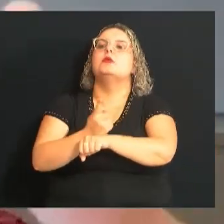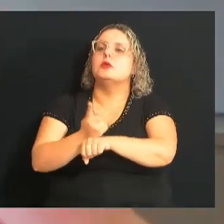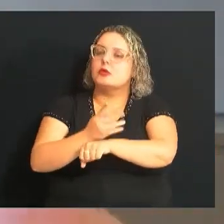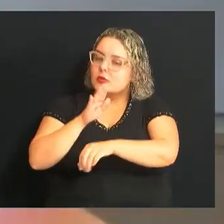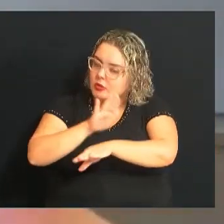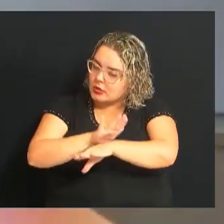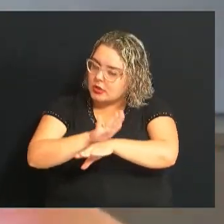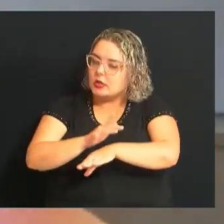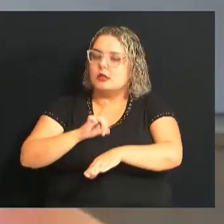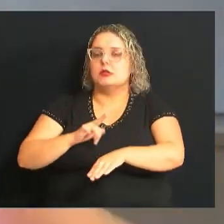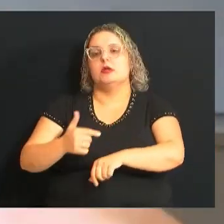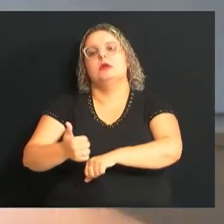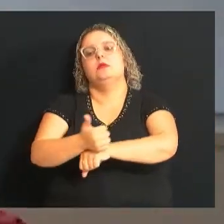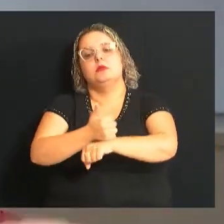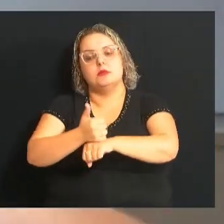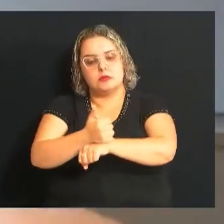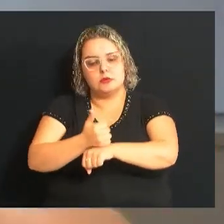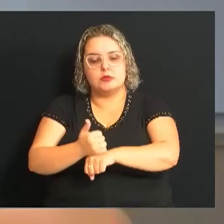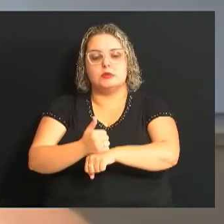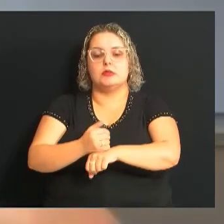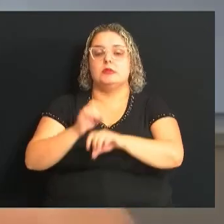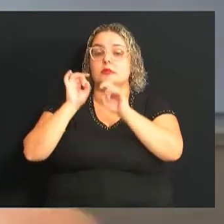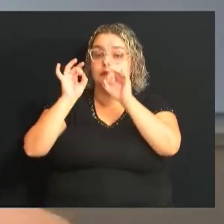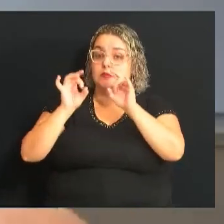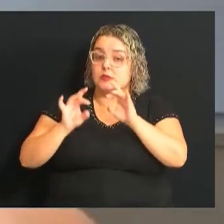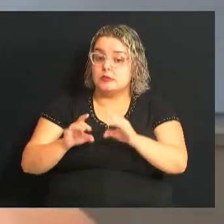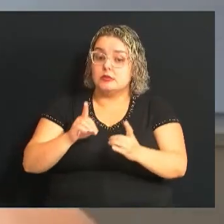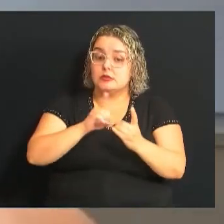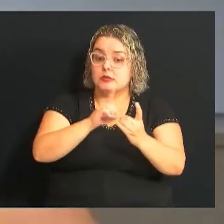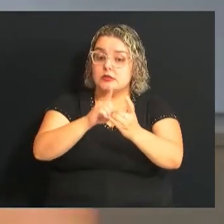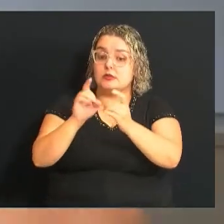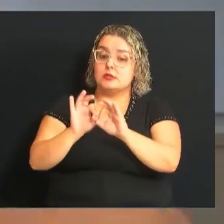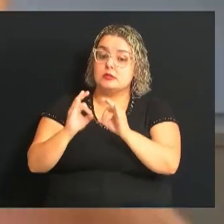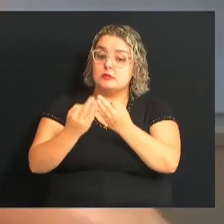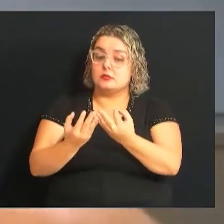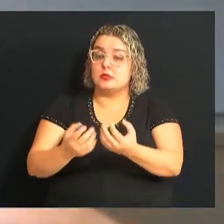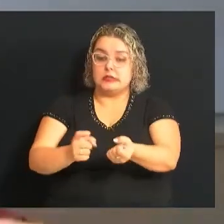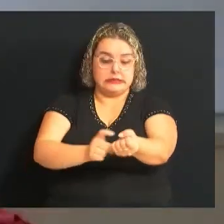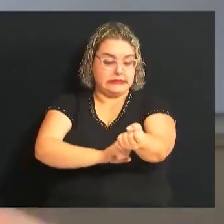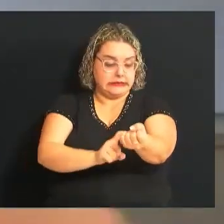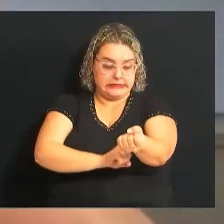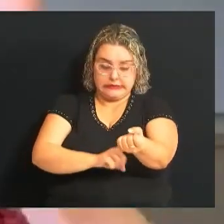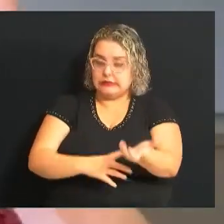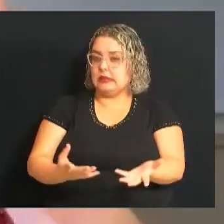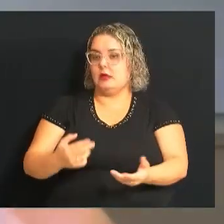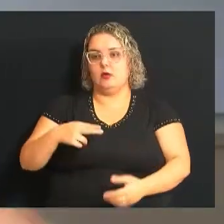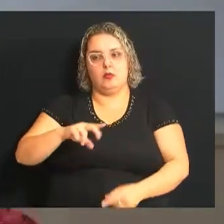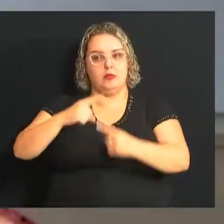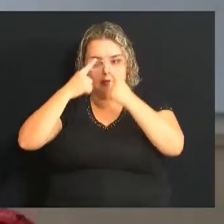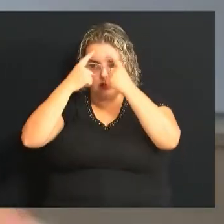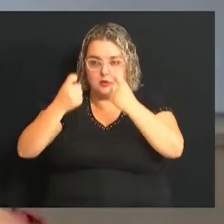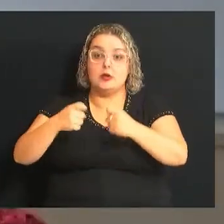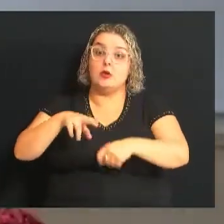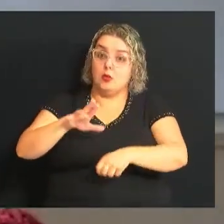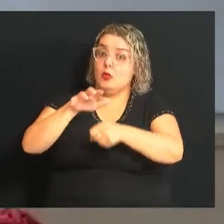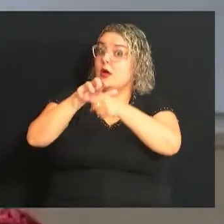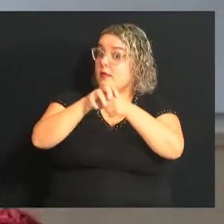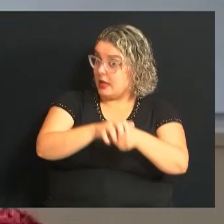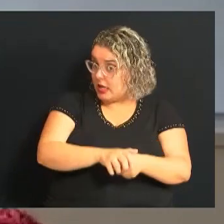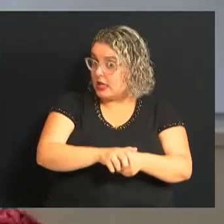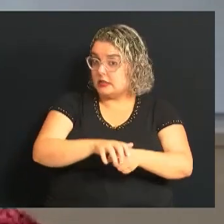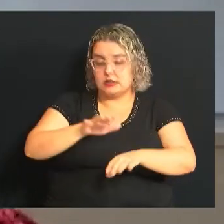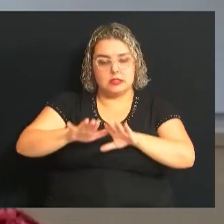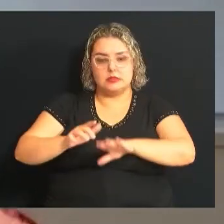profissionais especialistas em atender famílias para que essa raiva seja, ou essa agressão, ou ameaça até, né? Porque às vezes nem existe